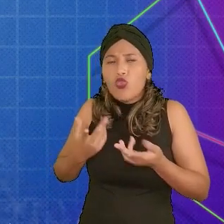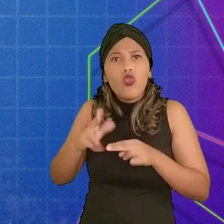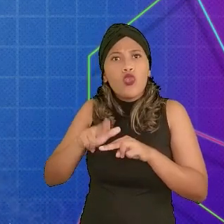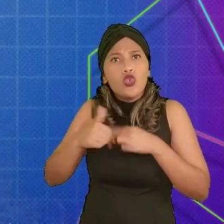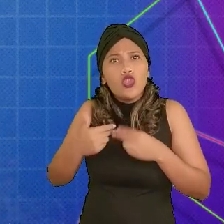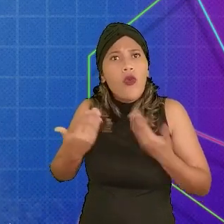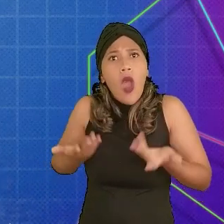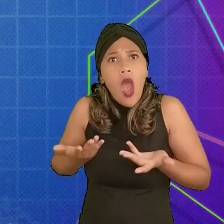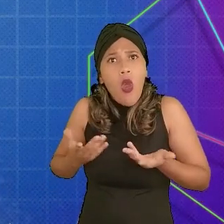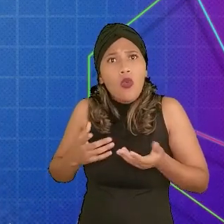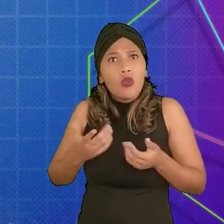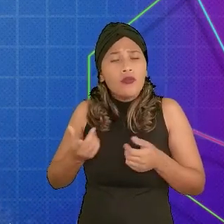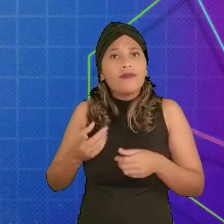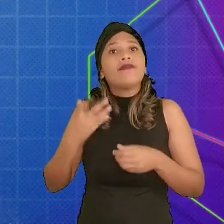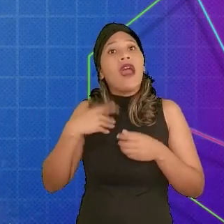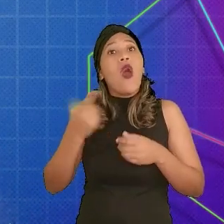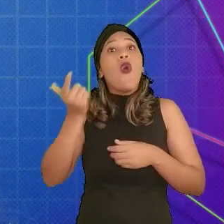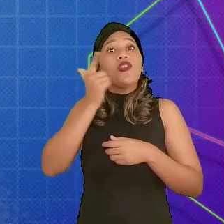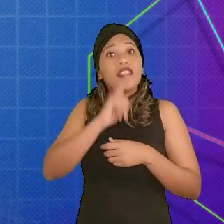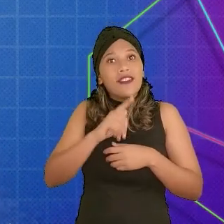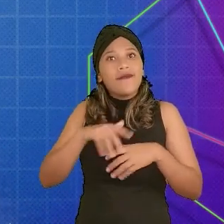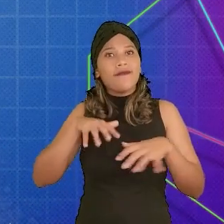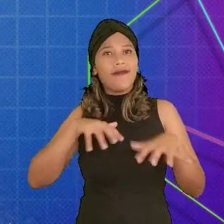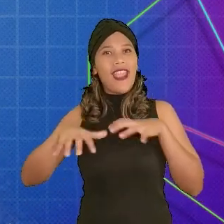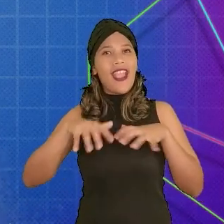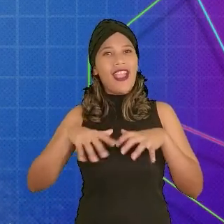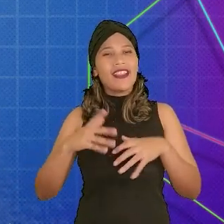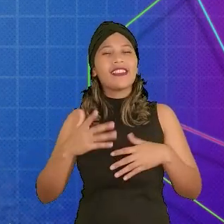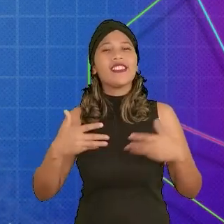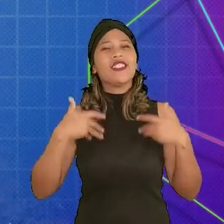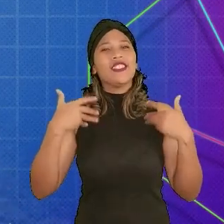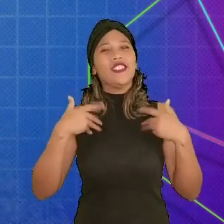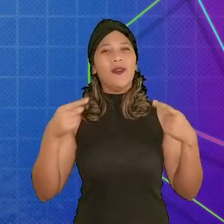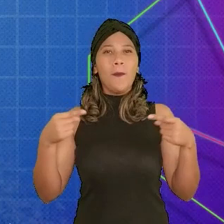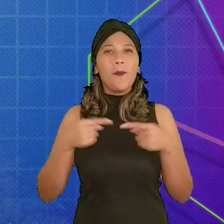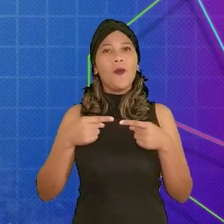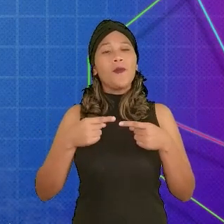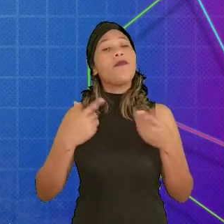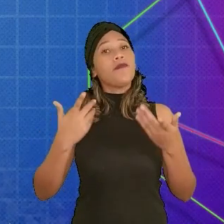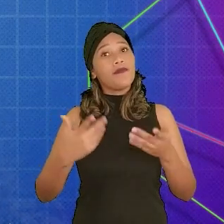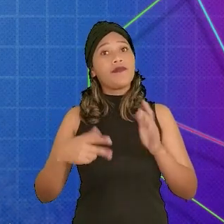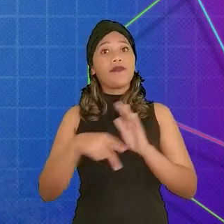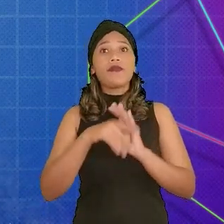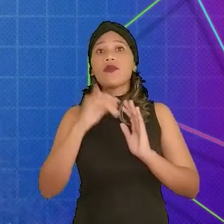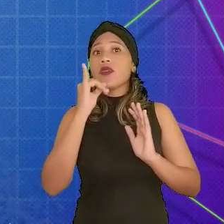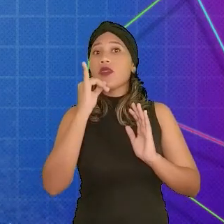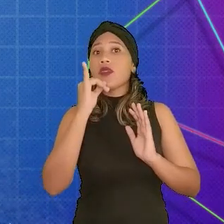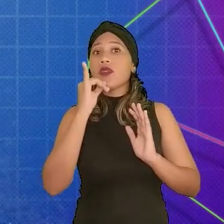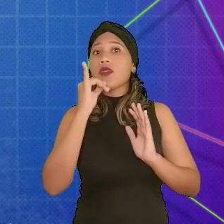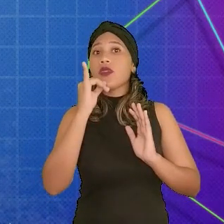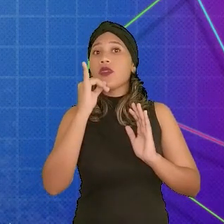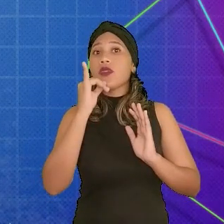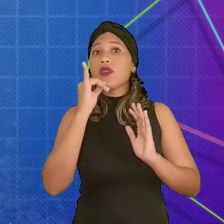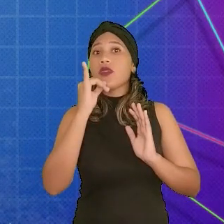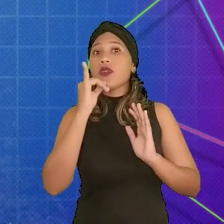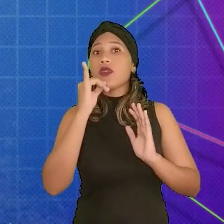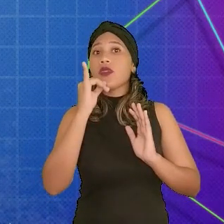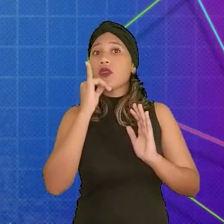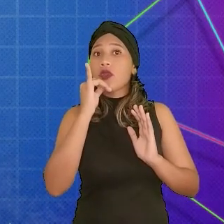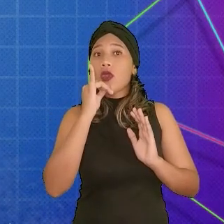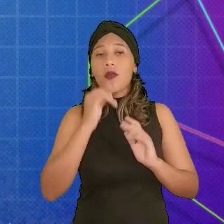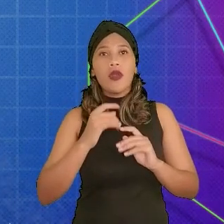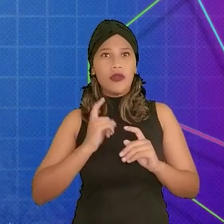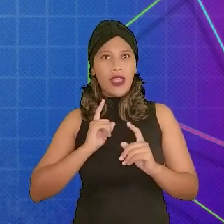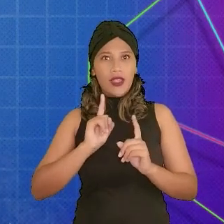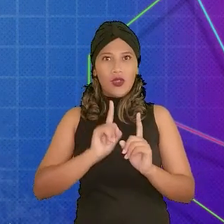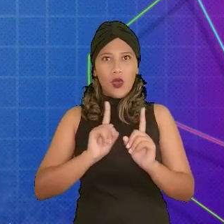acham divertido, para poder gerar mecânicas divertidas. Assim, modelando a mecânica, como por exemplo, Quadro com itens citados pelo professor.